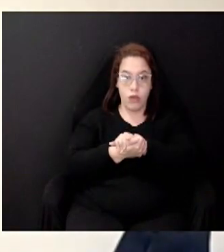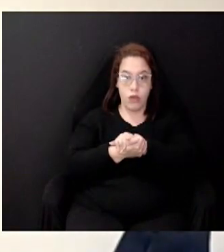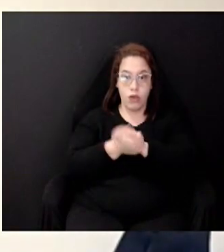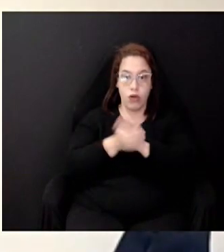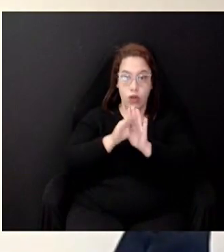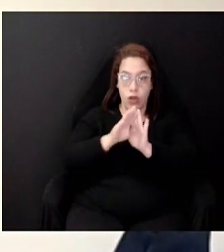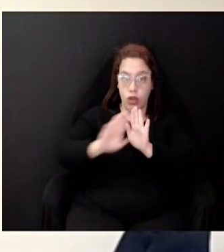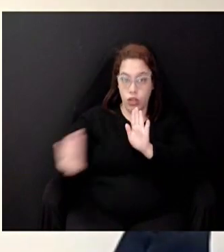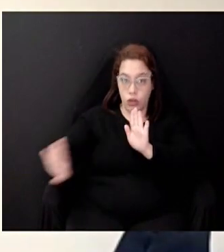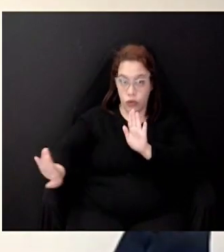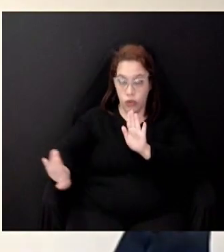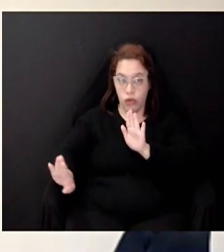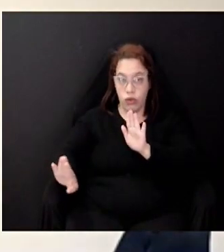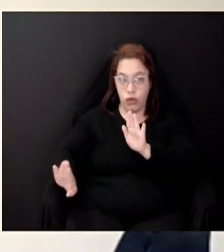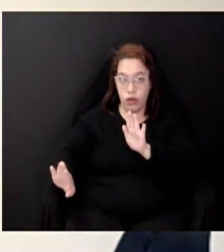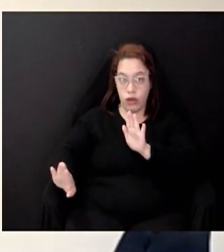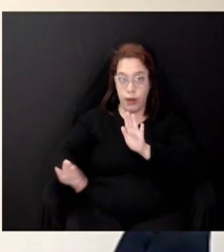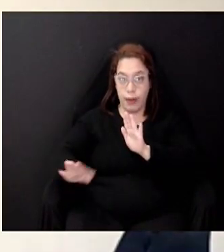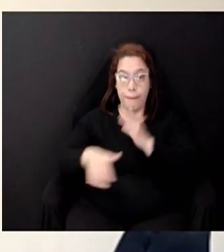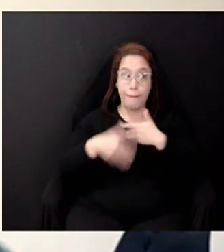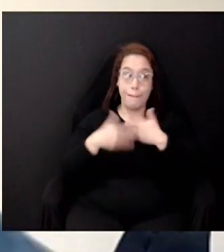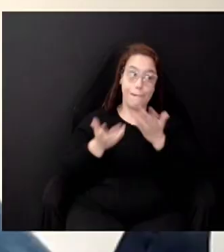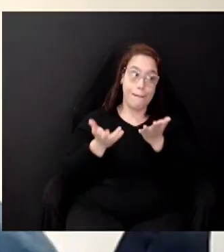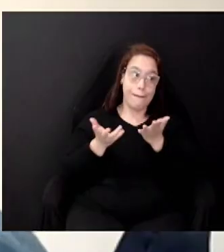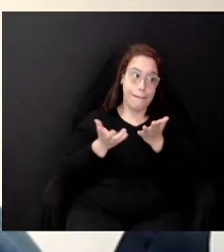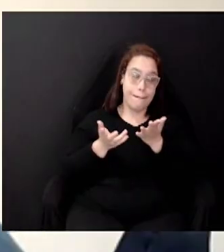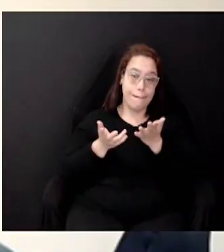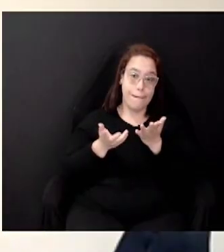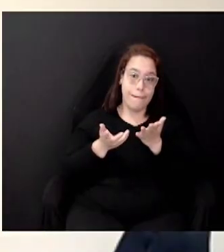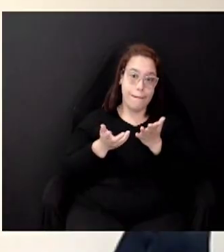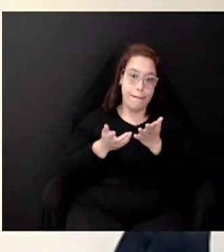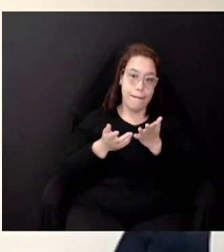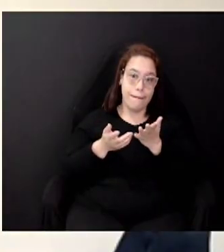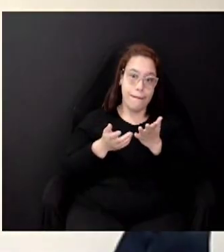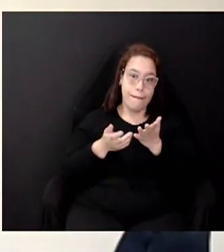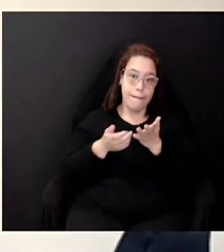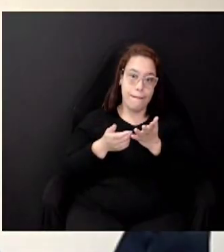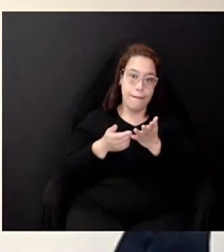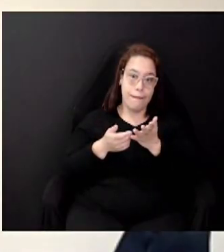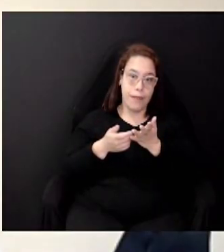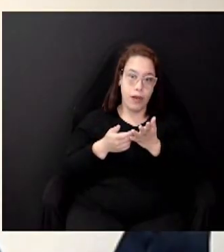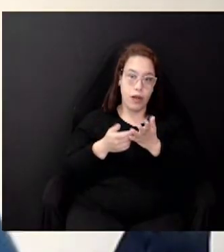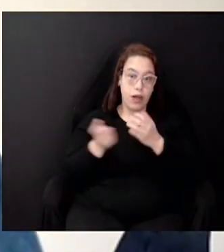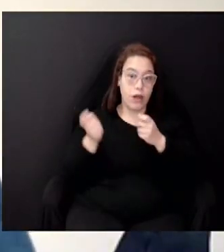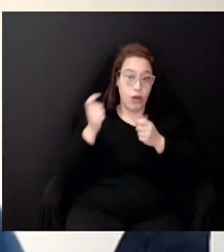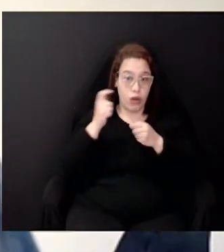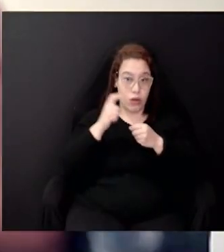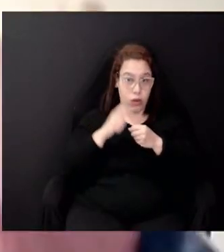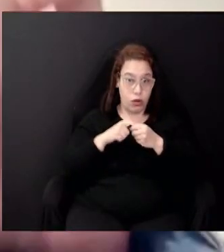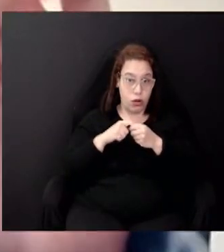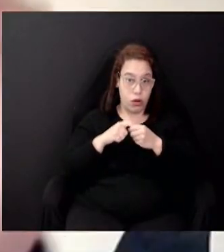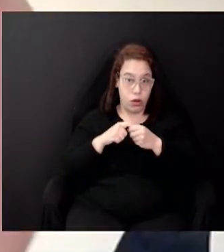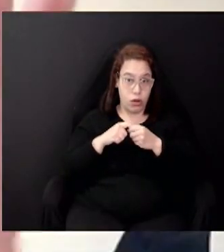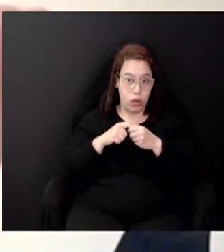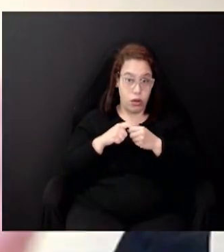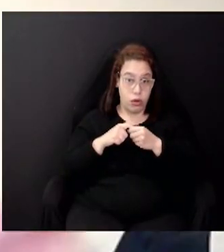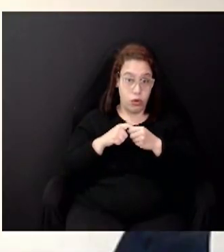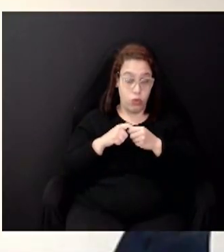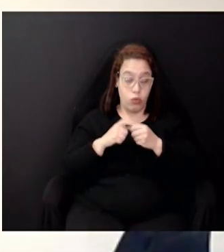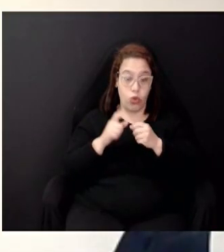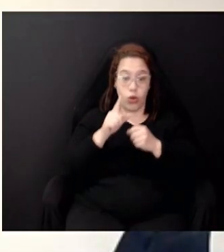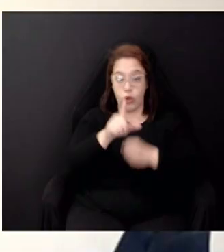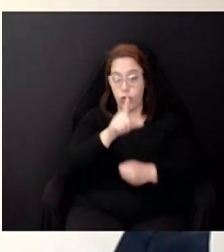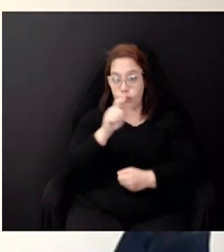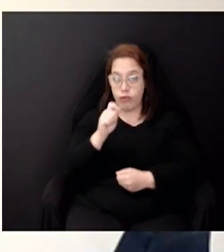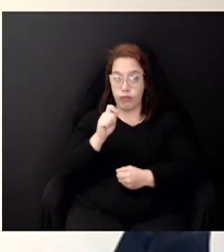né? Então, é voltar para um outro mood de